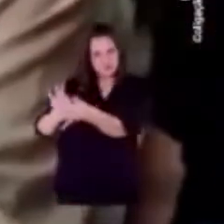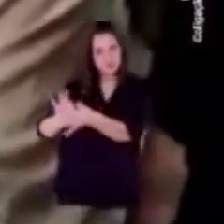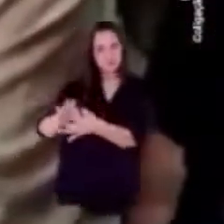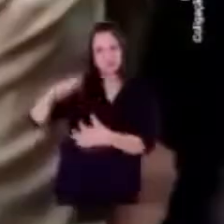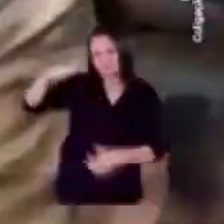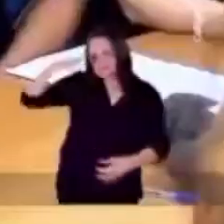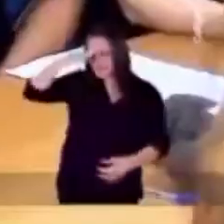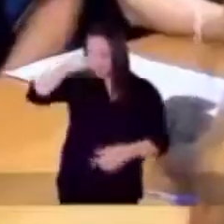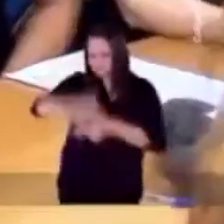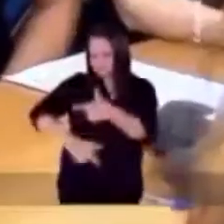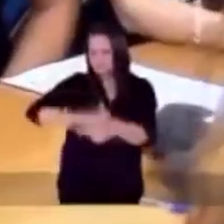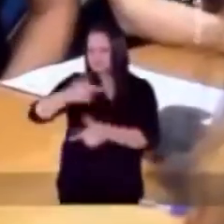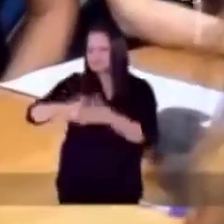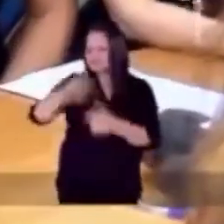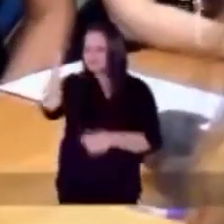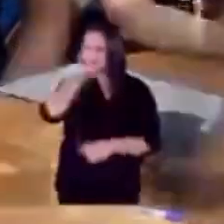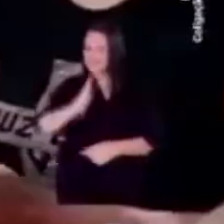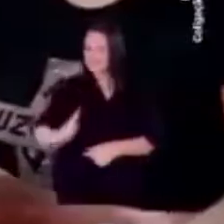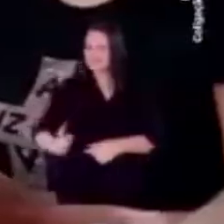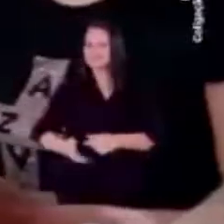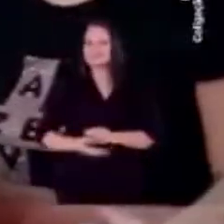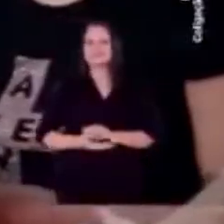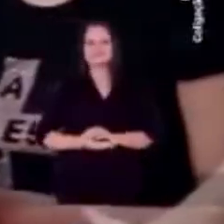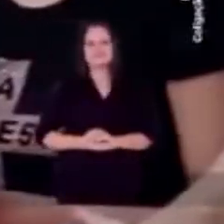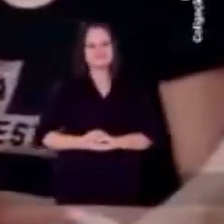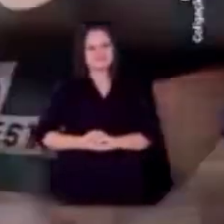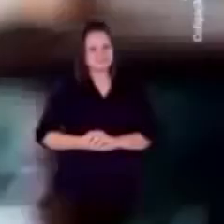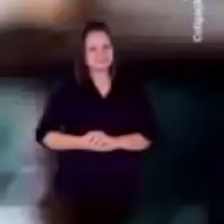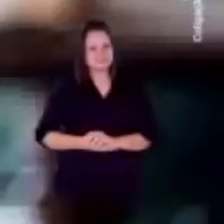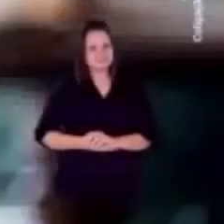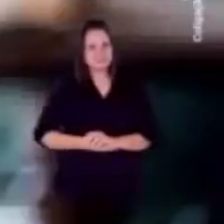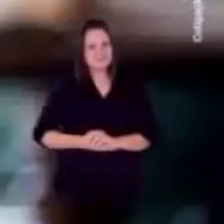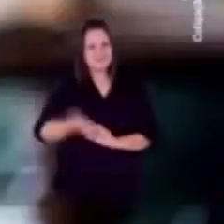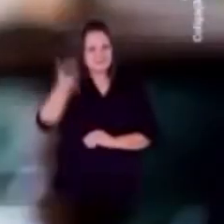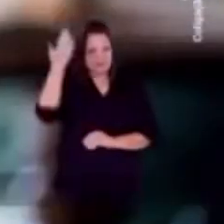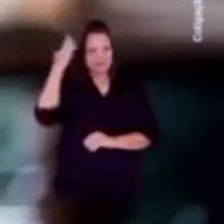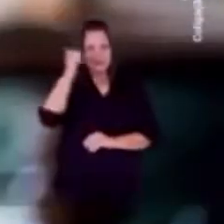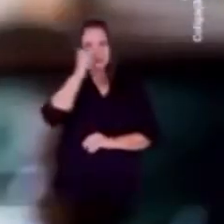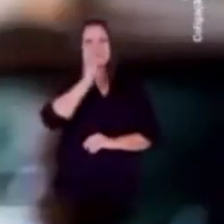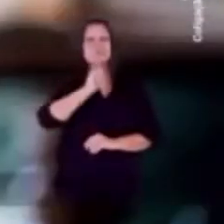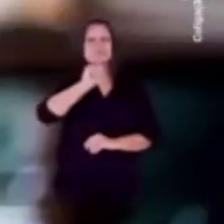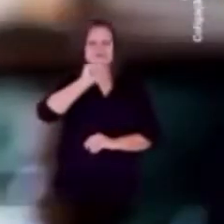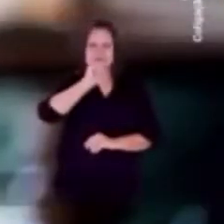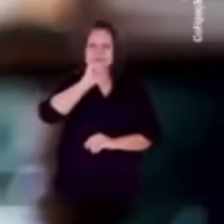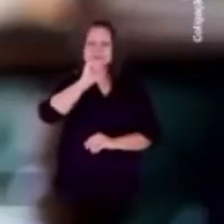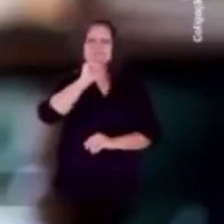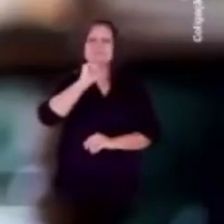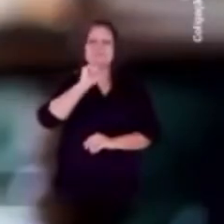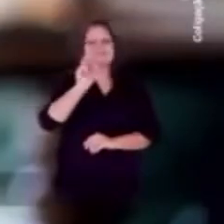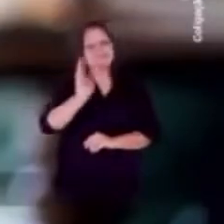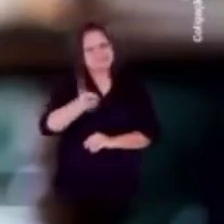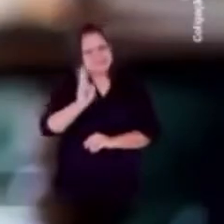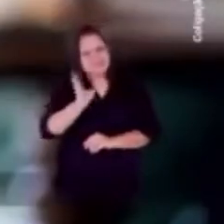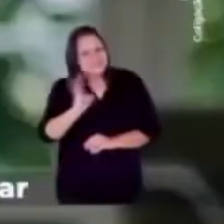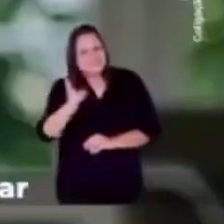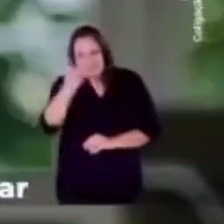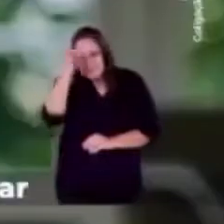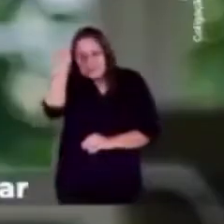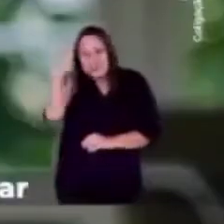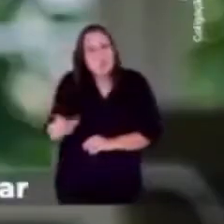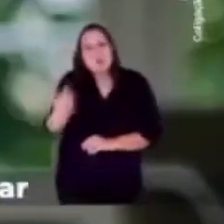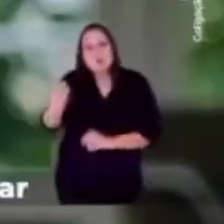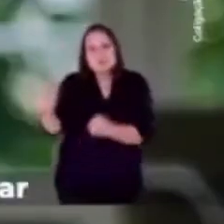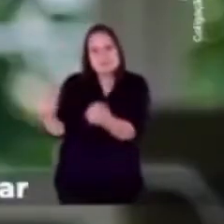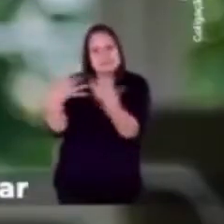Jair Bolsonaro trabalhando pelo Brasil. Minha mãe, ela foi sempre uma pessoa que